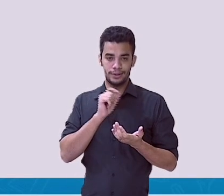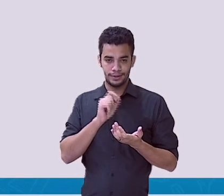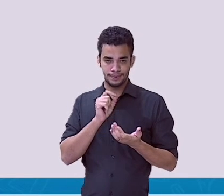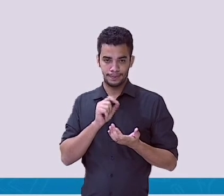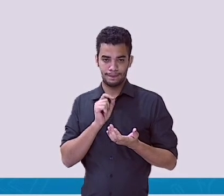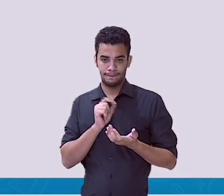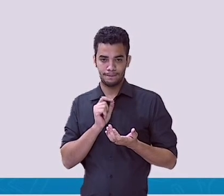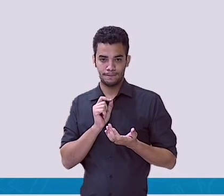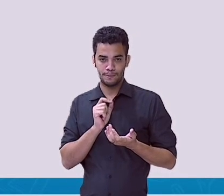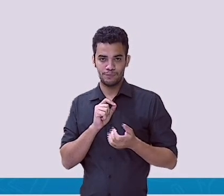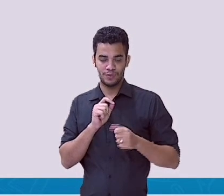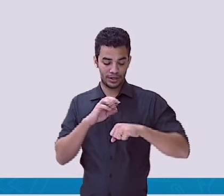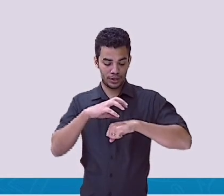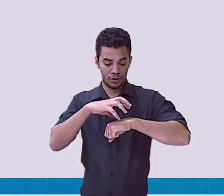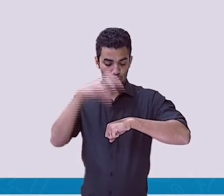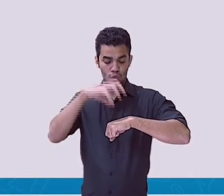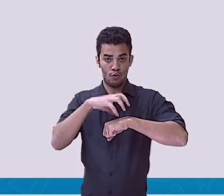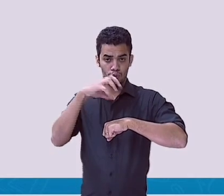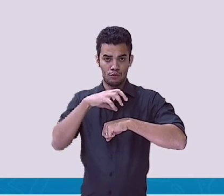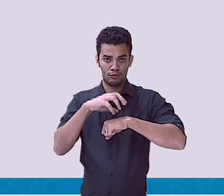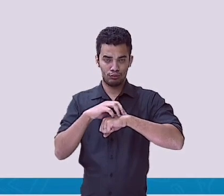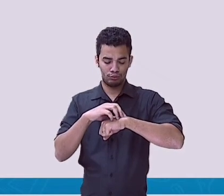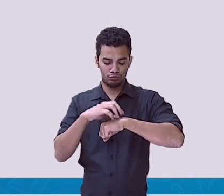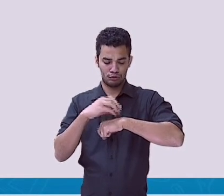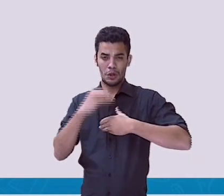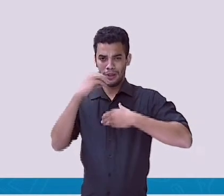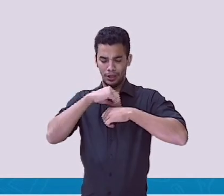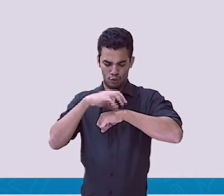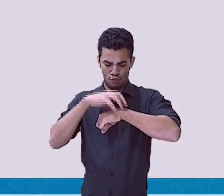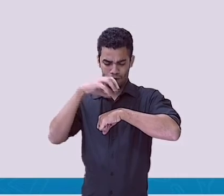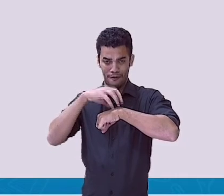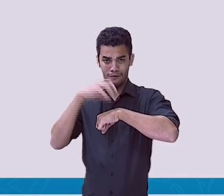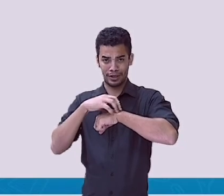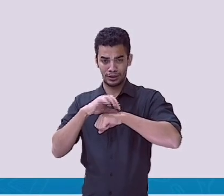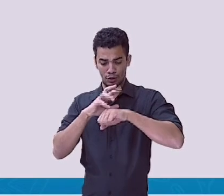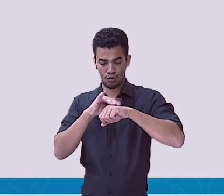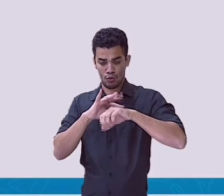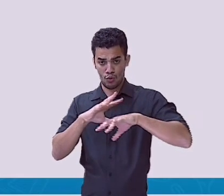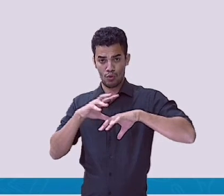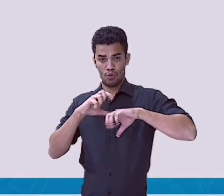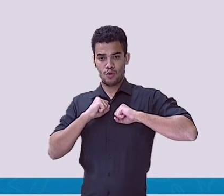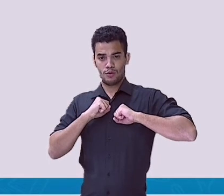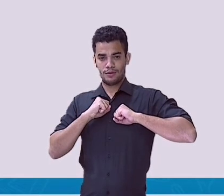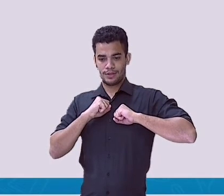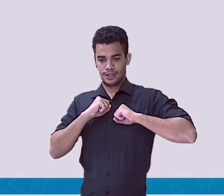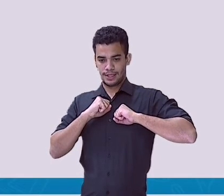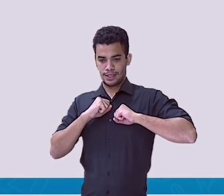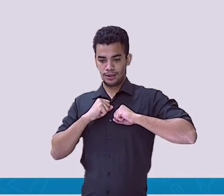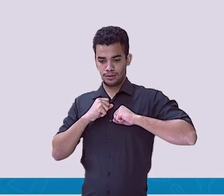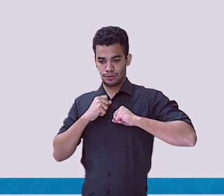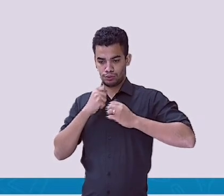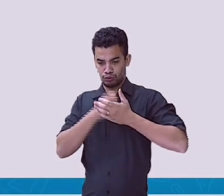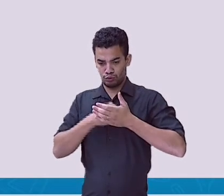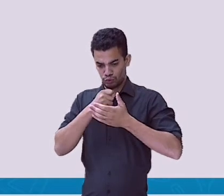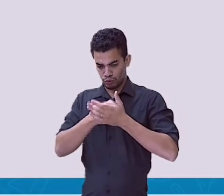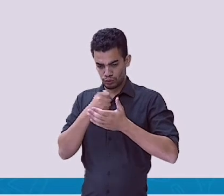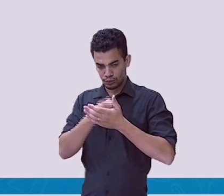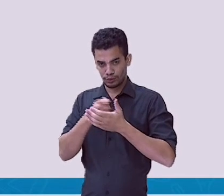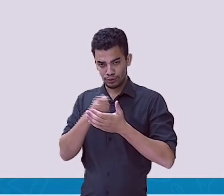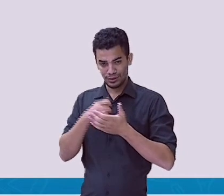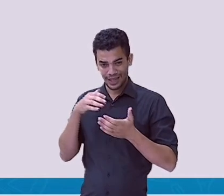né, ali. Então, elas vão fazendo todo esse processo. E, de certa forma, com essa limpeza, elas conseguem equilibrar,